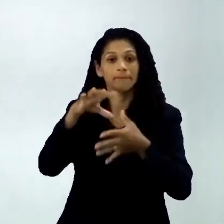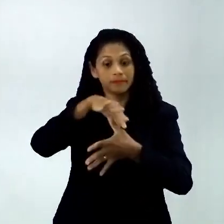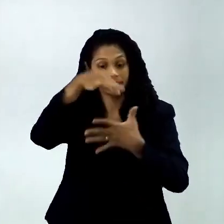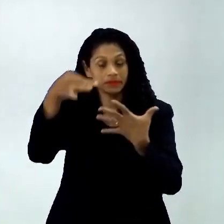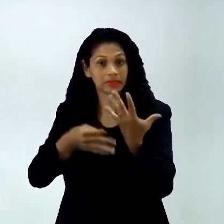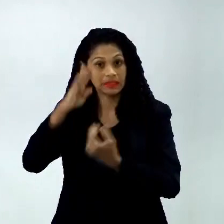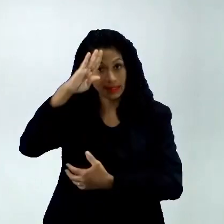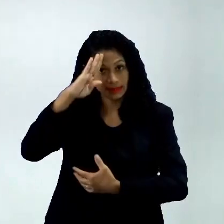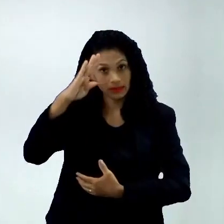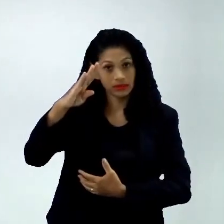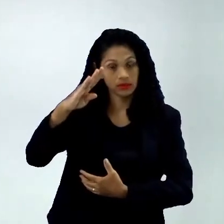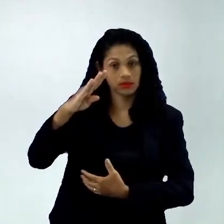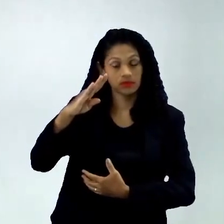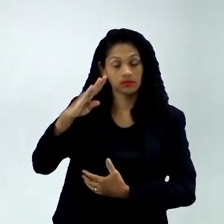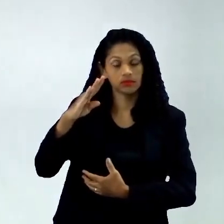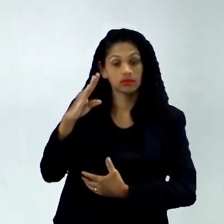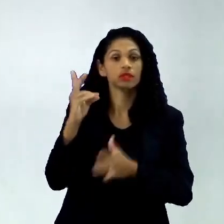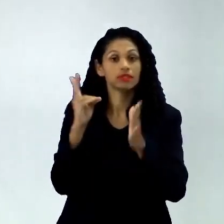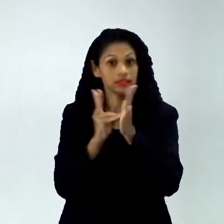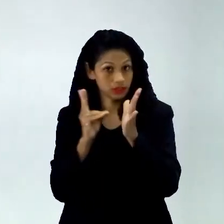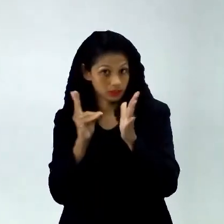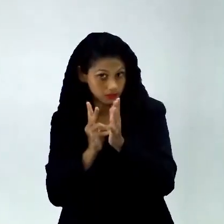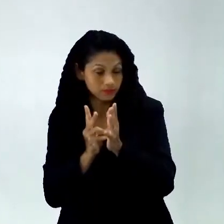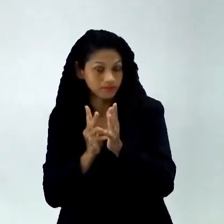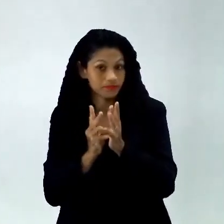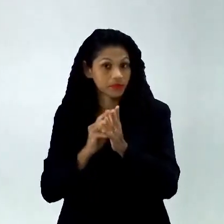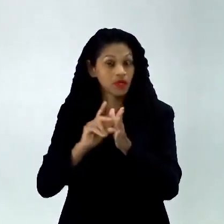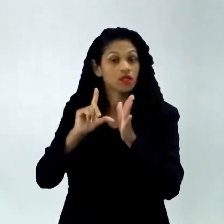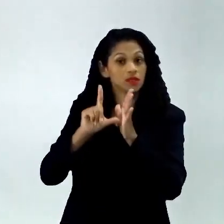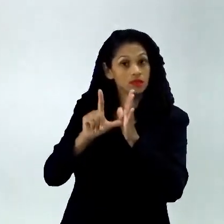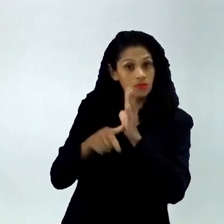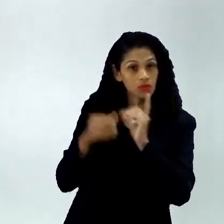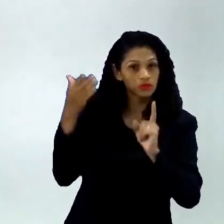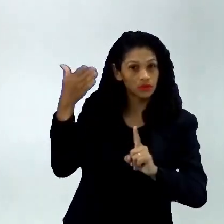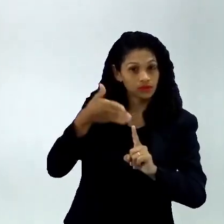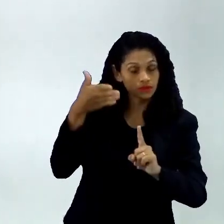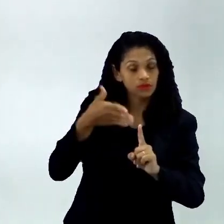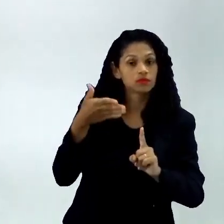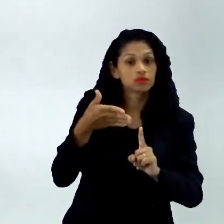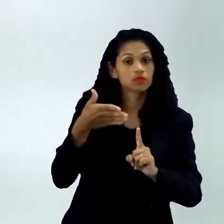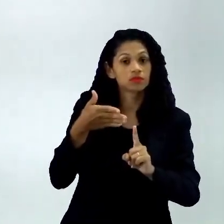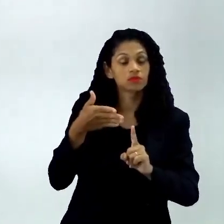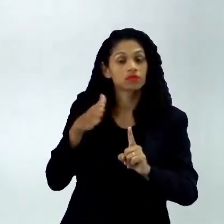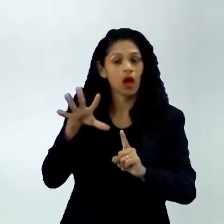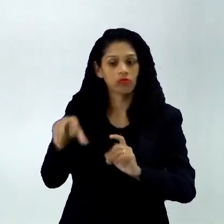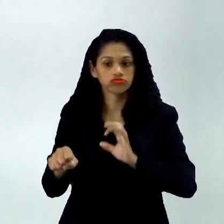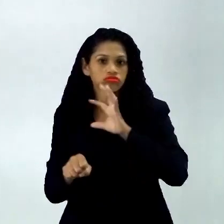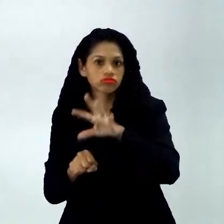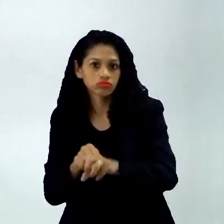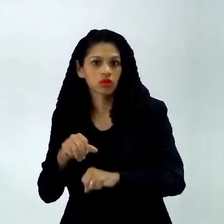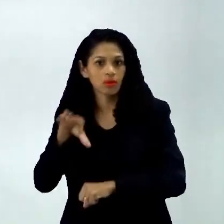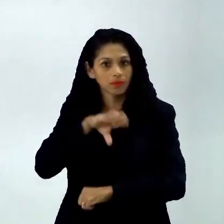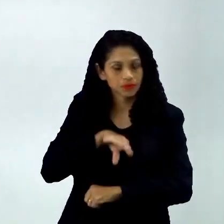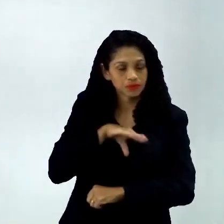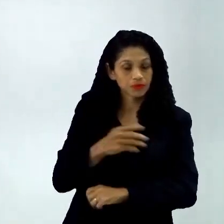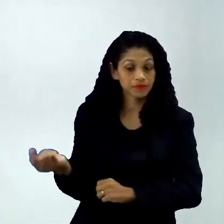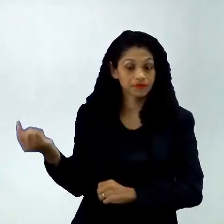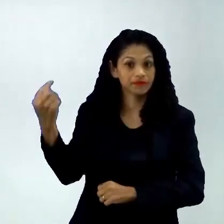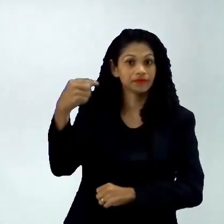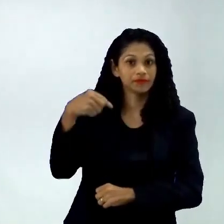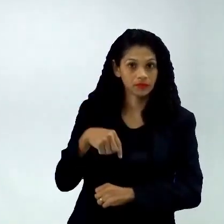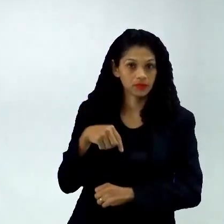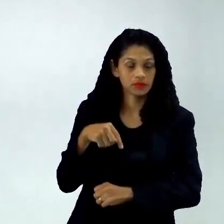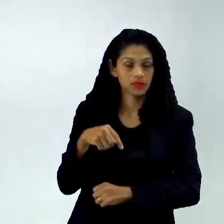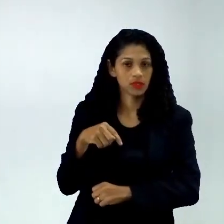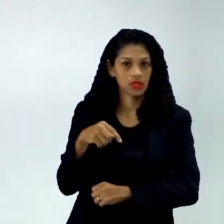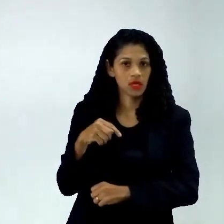característica ela era indígena. Depois da influência do período da colonização, portugueses vieram e